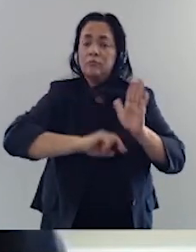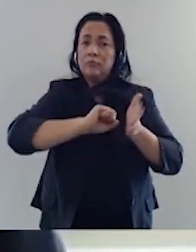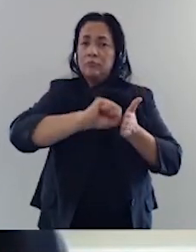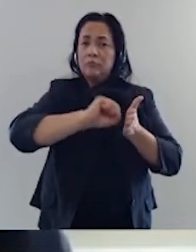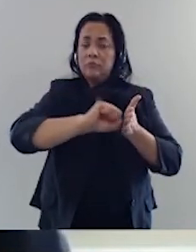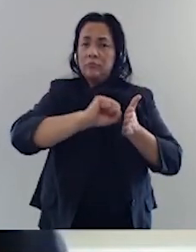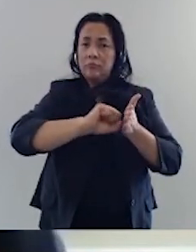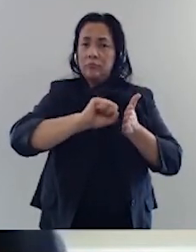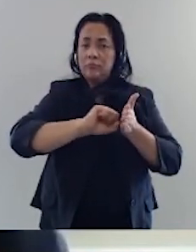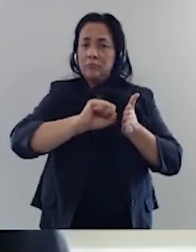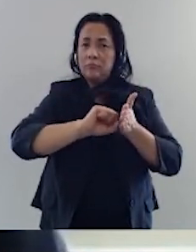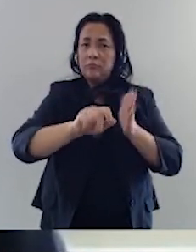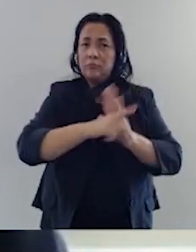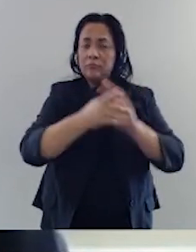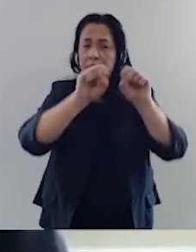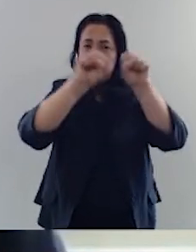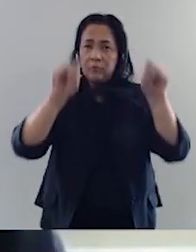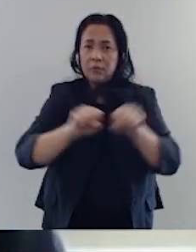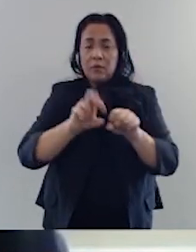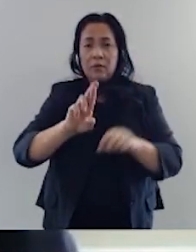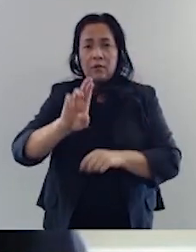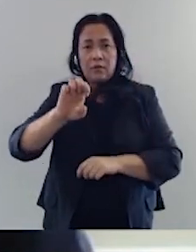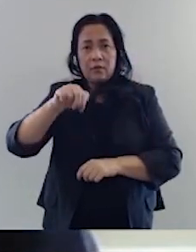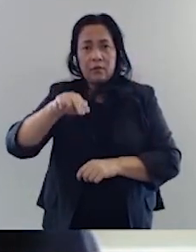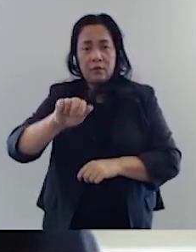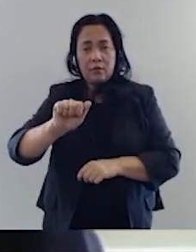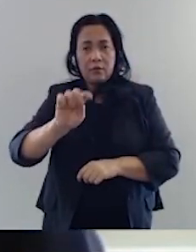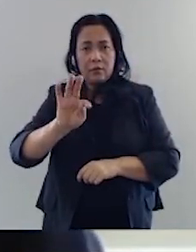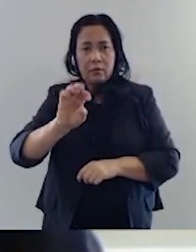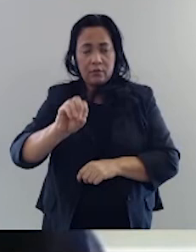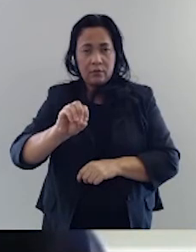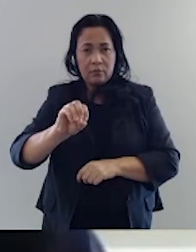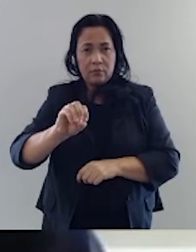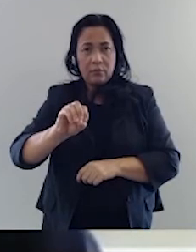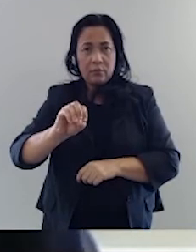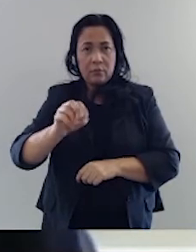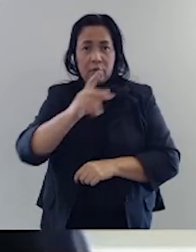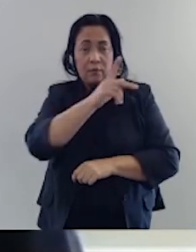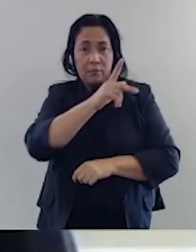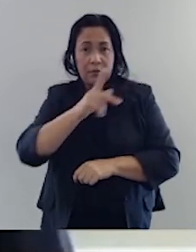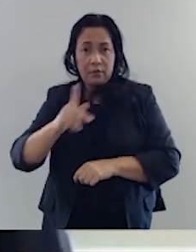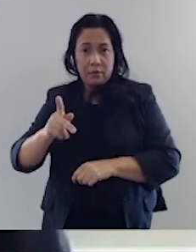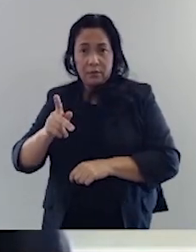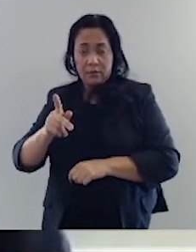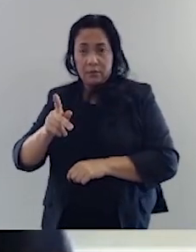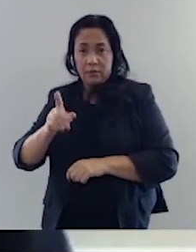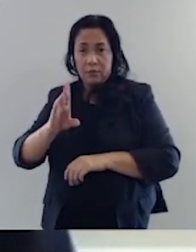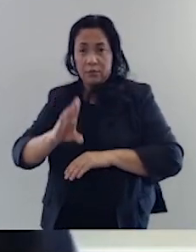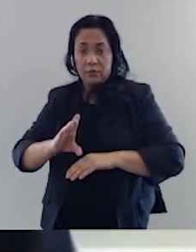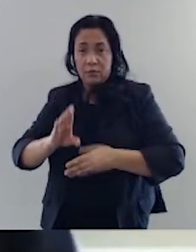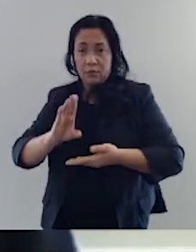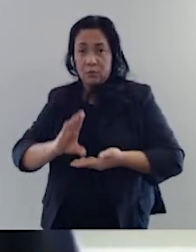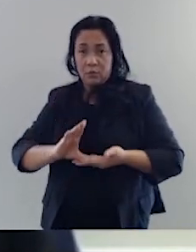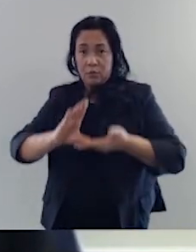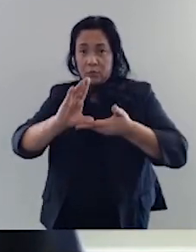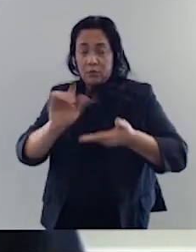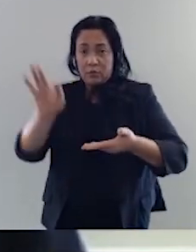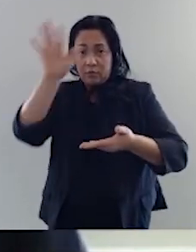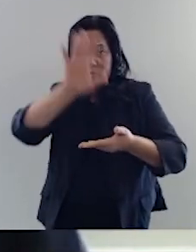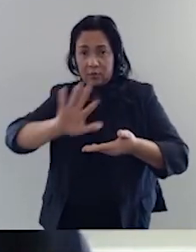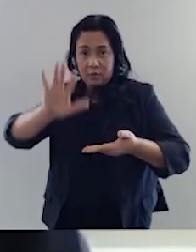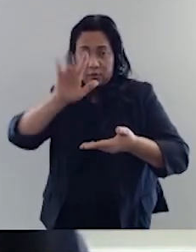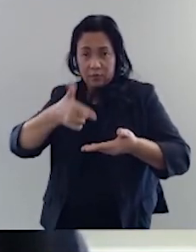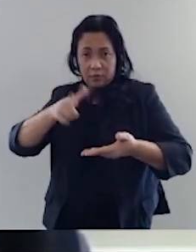Sistematização foi Bernardo Cabral, nosso ex-presidente do Conselho Federal, e eu tenho certeza que muito do que o